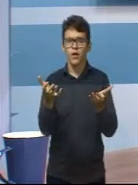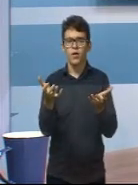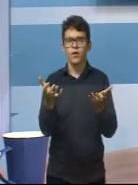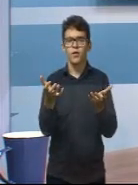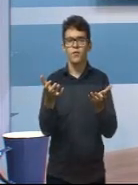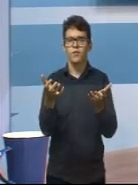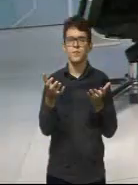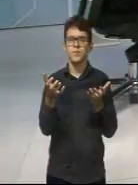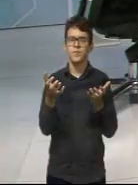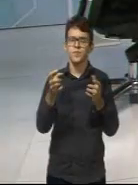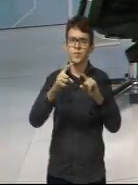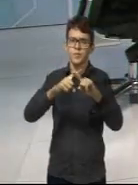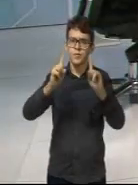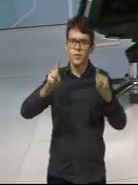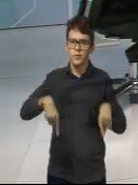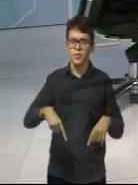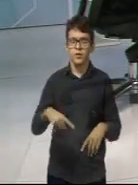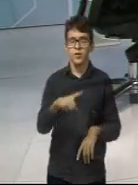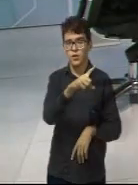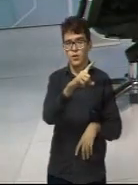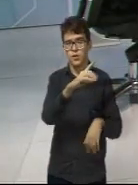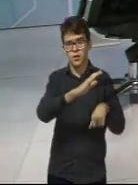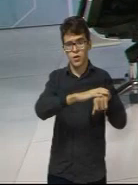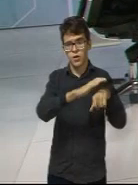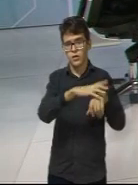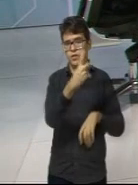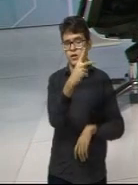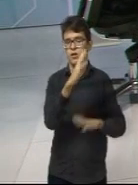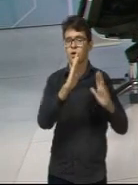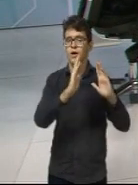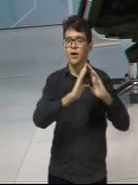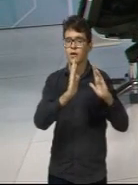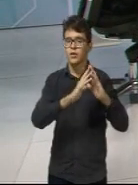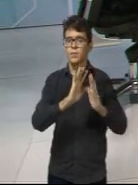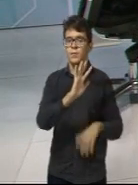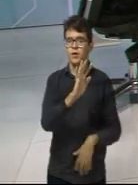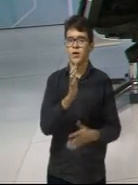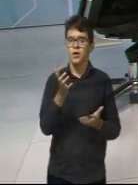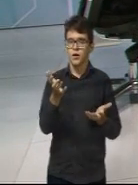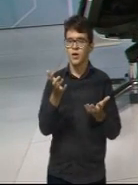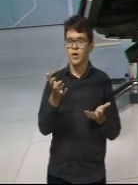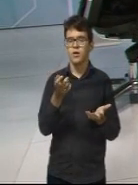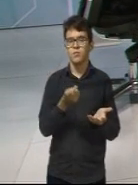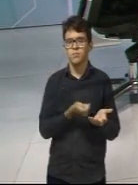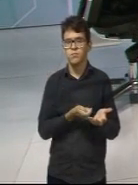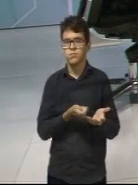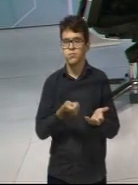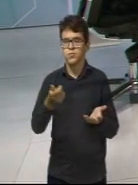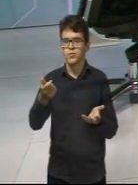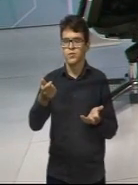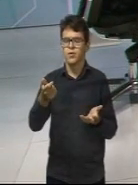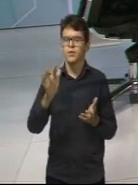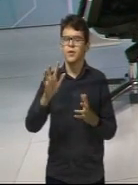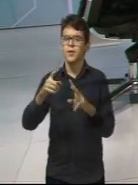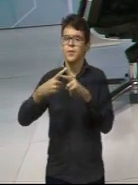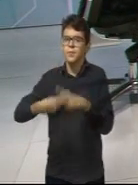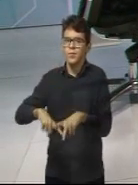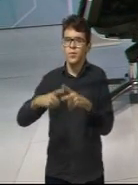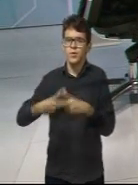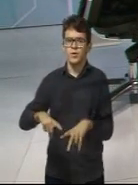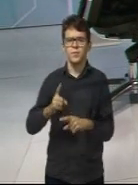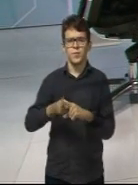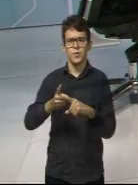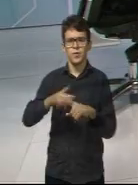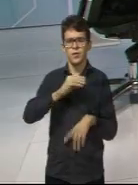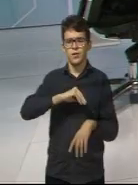em Muritiba, tem casa dele em Curitiba, mas ele é a favor da manutenção porque diz que é um aumento indireto de salário.